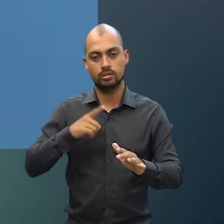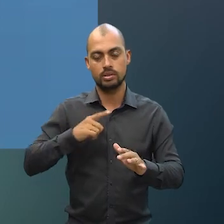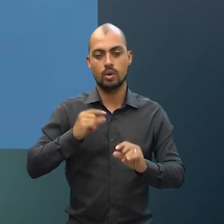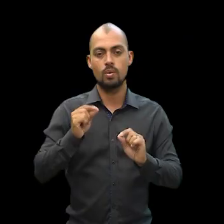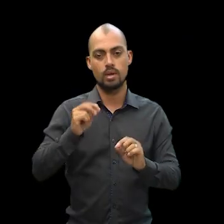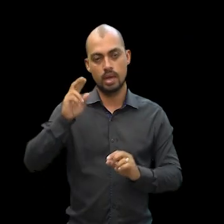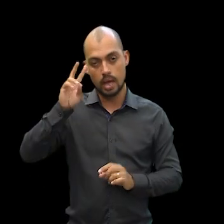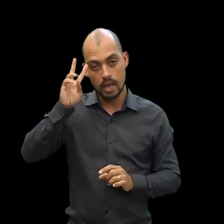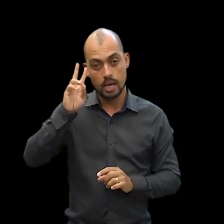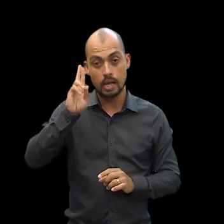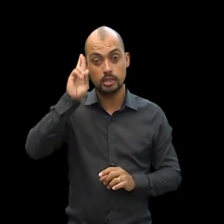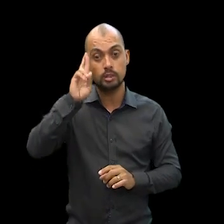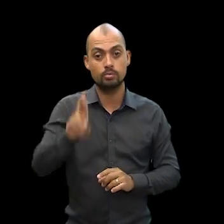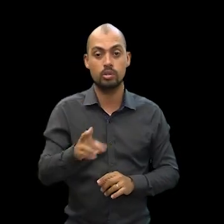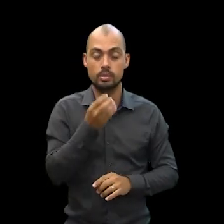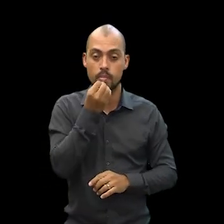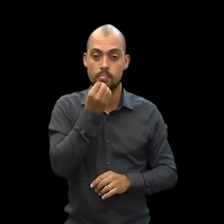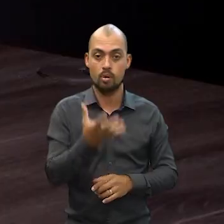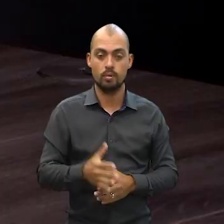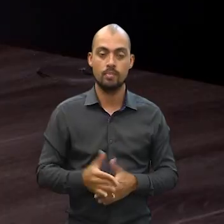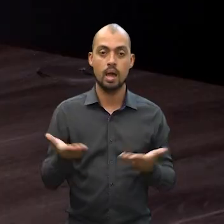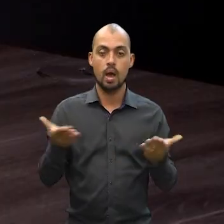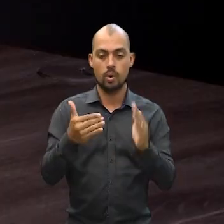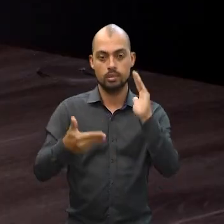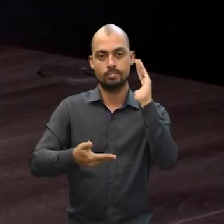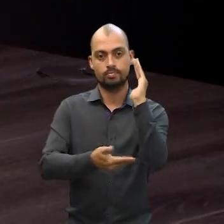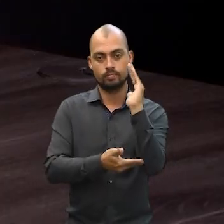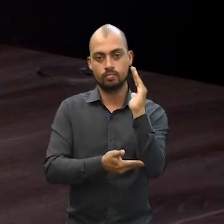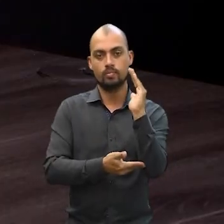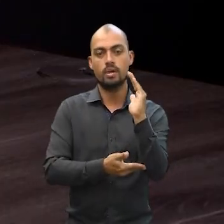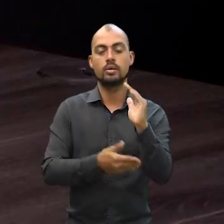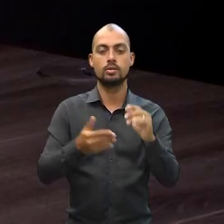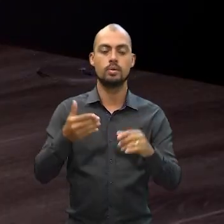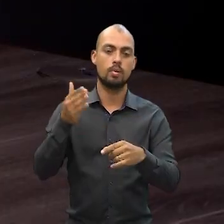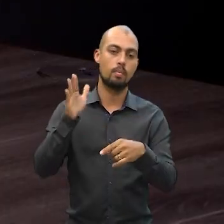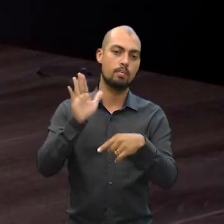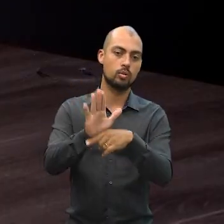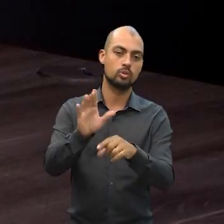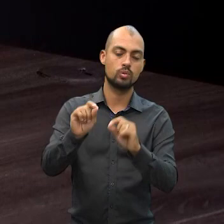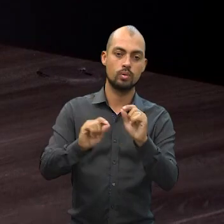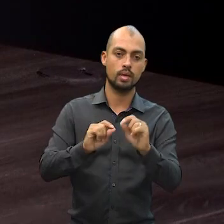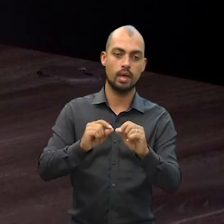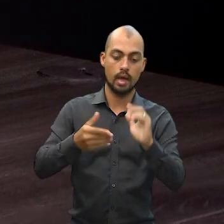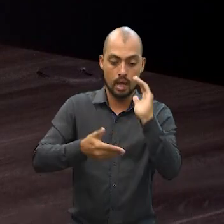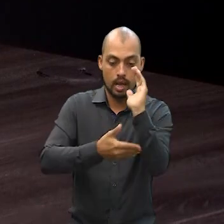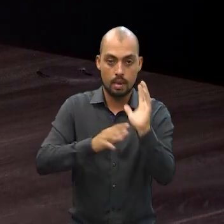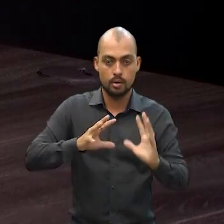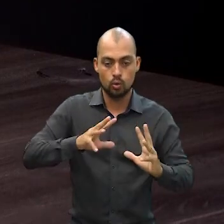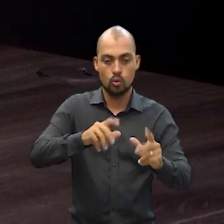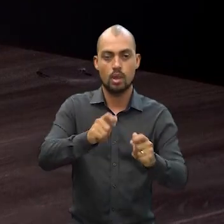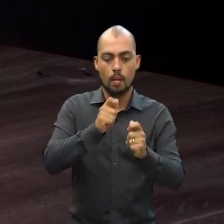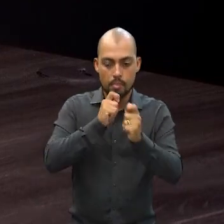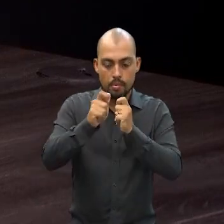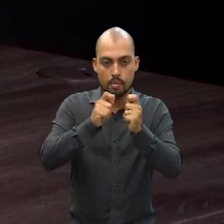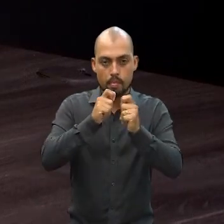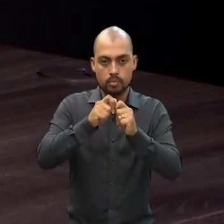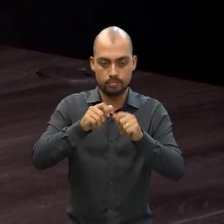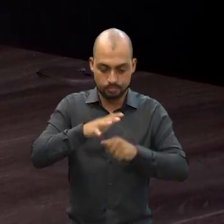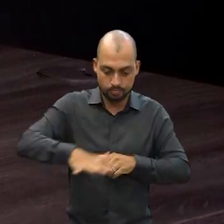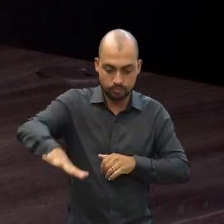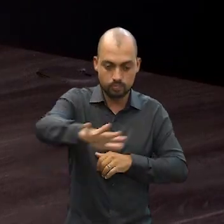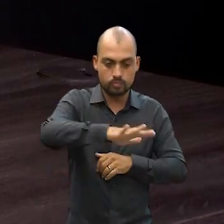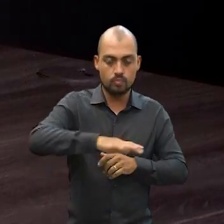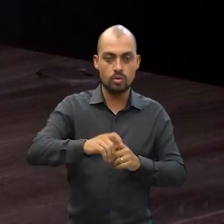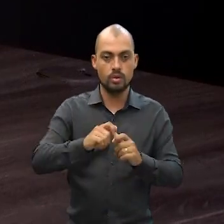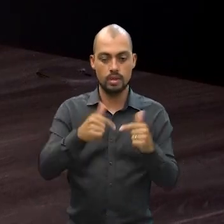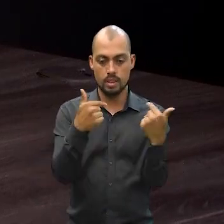resultados bons. Agora, a TV Câmara Campinas apresentou no programa Câmara Total uma reportagem falando sobre o mercado de trabalho para